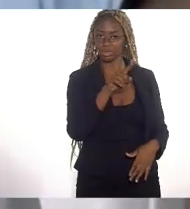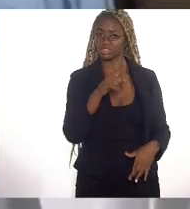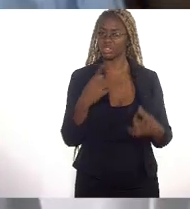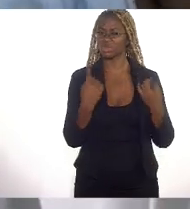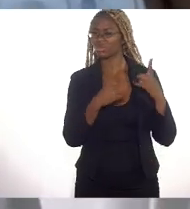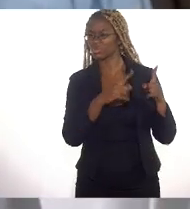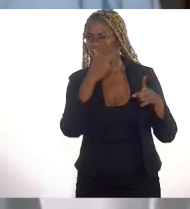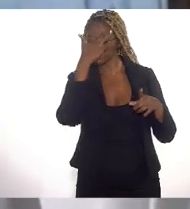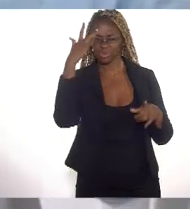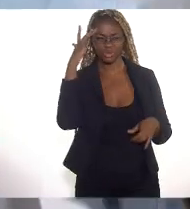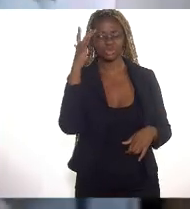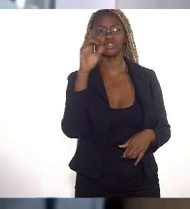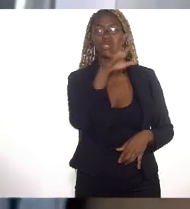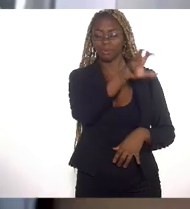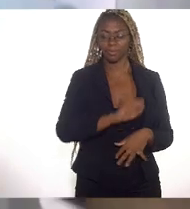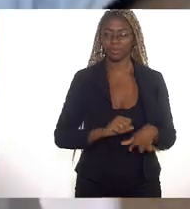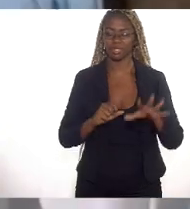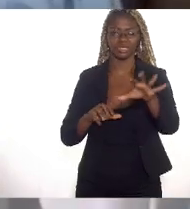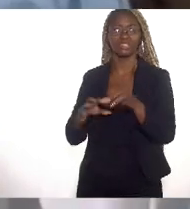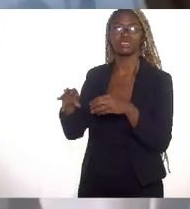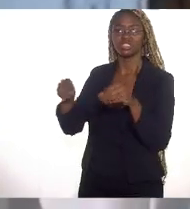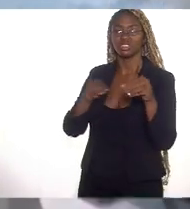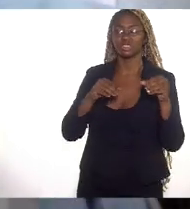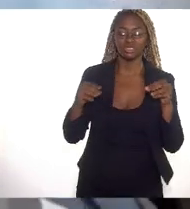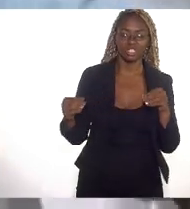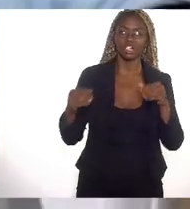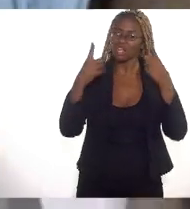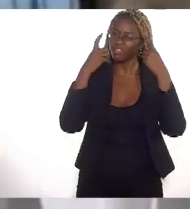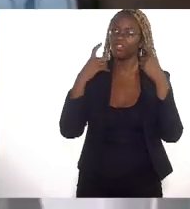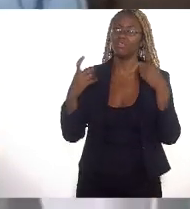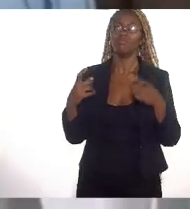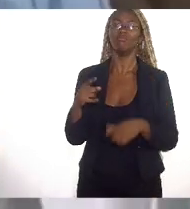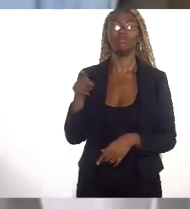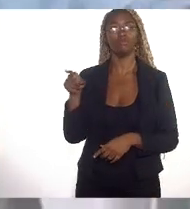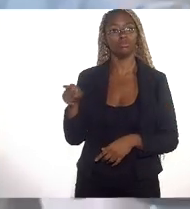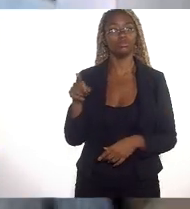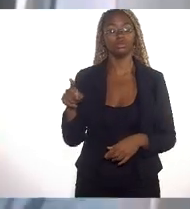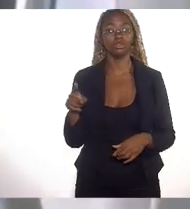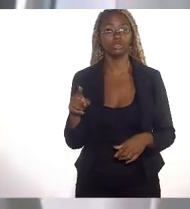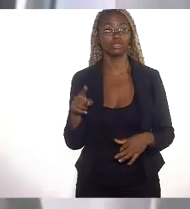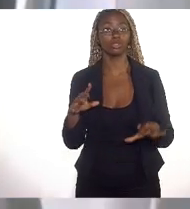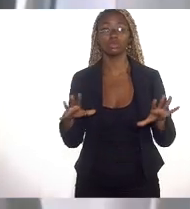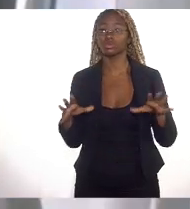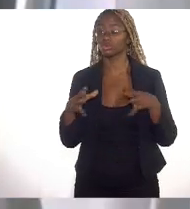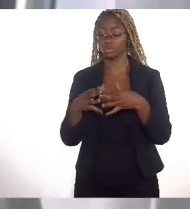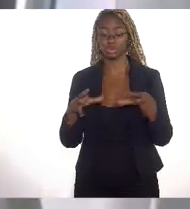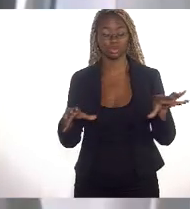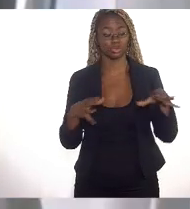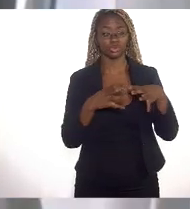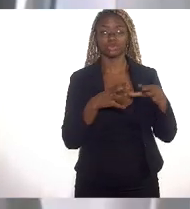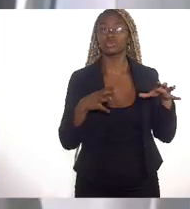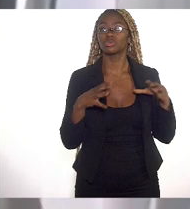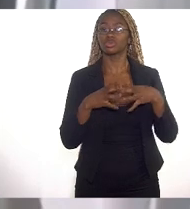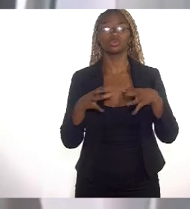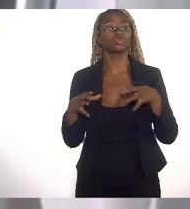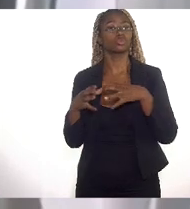garimpeiros, contra grileiros, contra madeireiros, contra toda uma série de segmentos que,